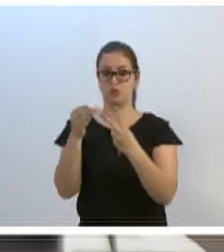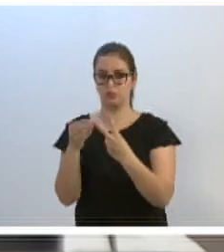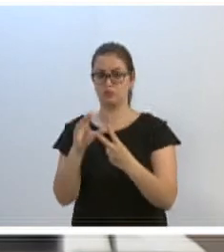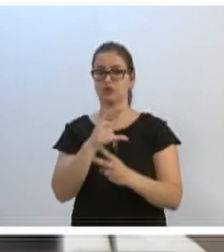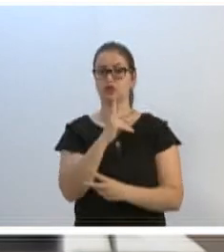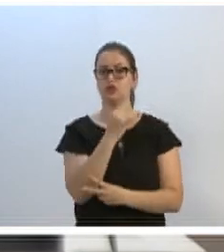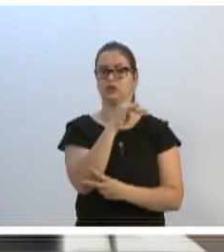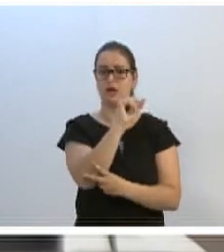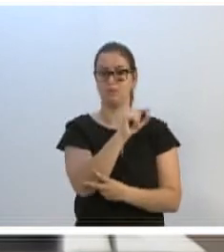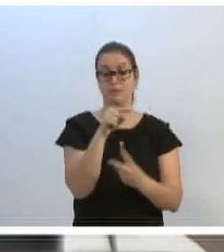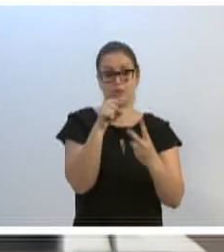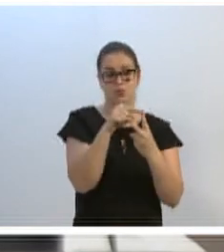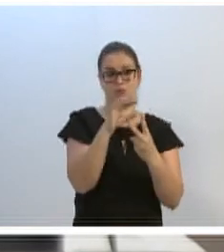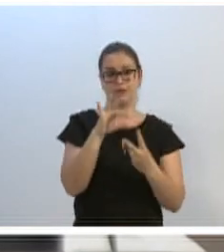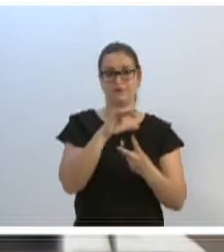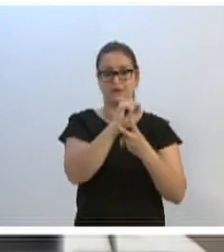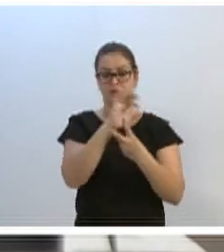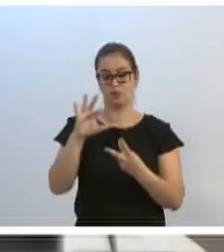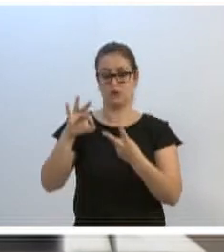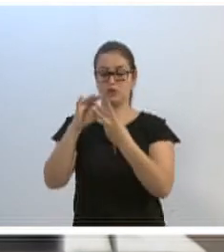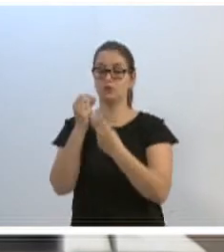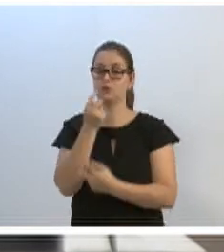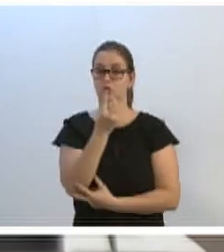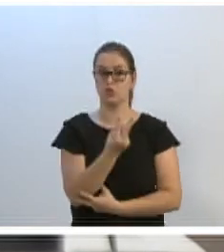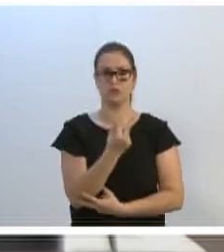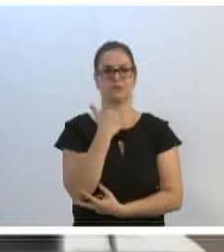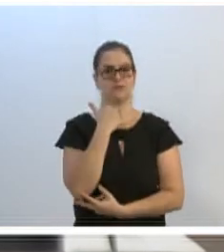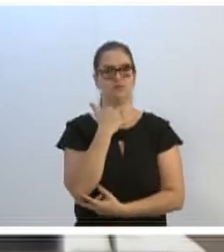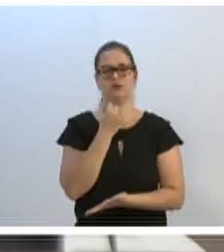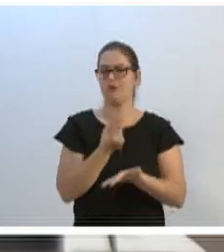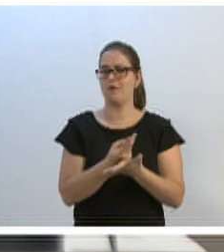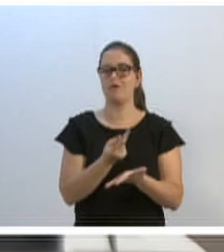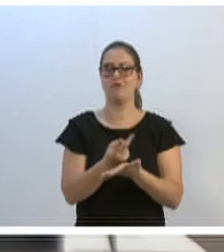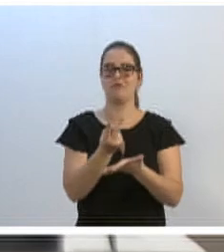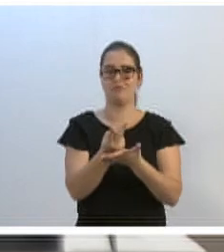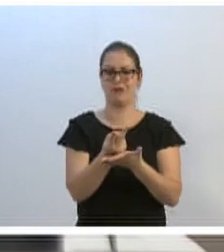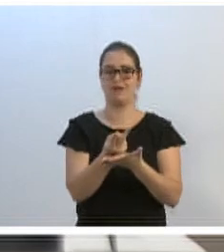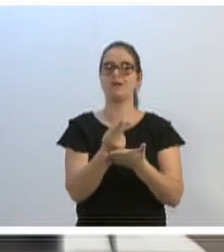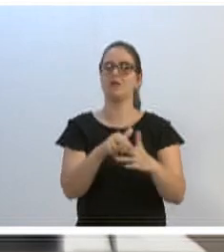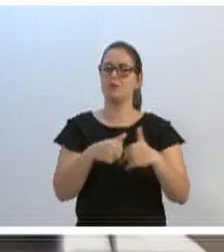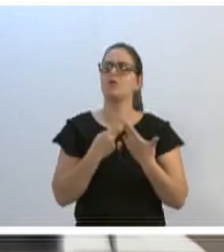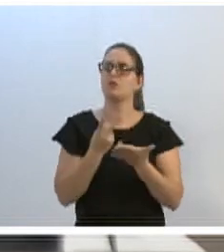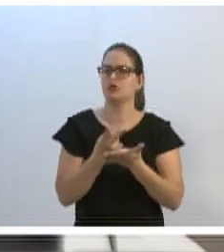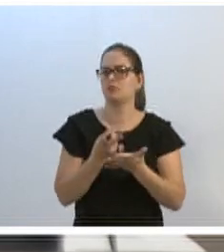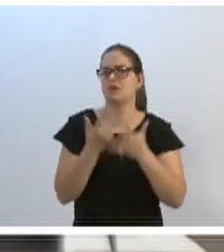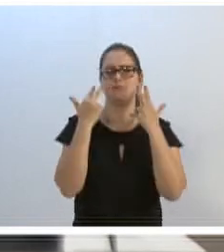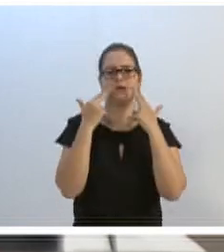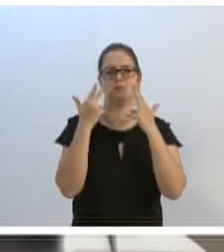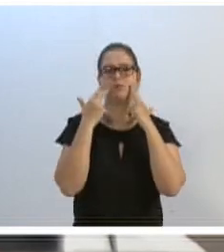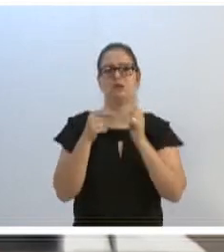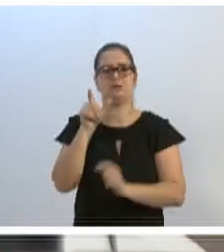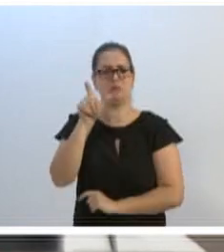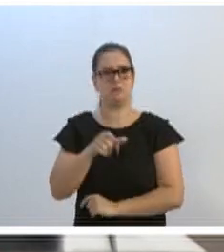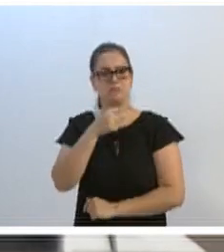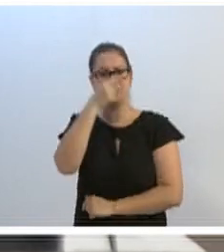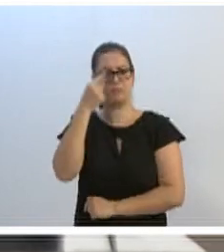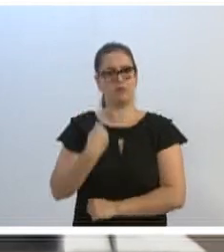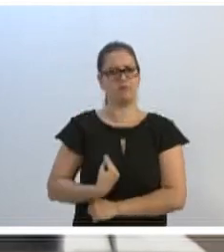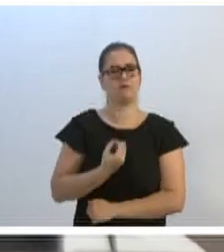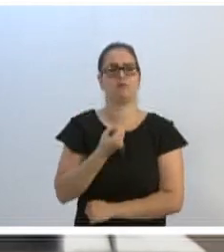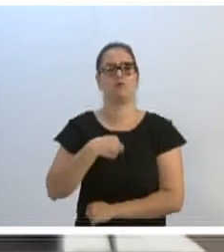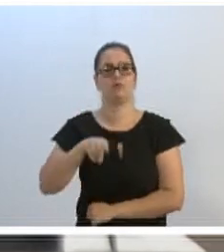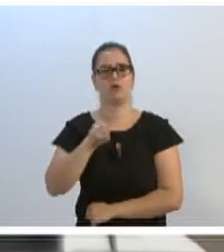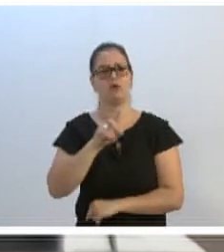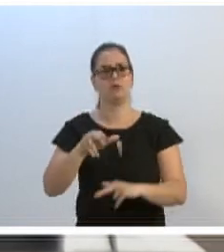onde um estava inscrito em duas chapas, não pôde dar sequência, senão seria dado sequência naturalmente. Então, não cabe